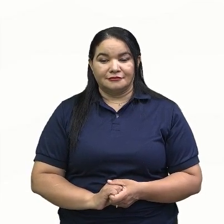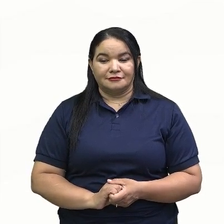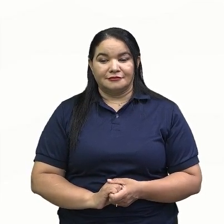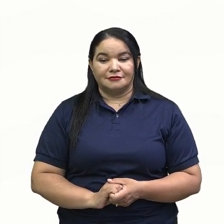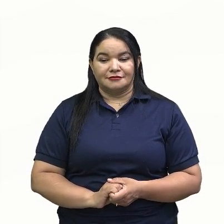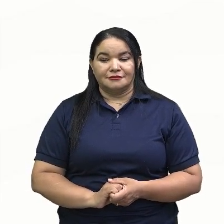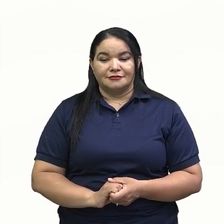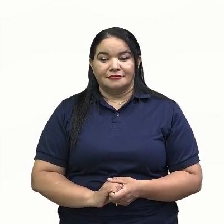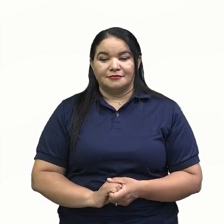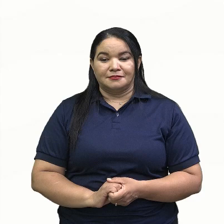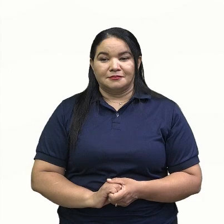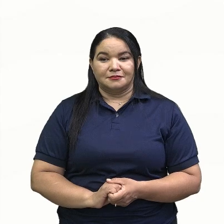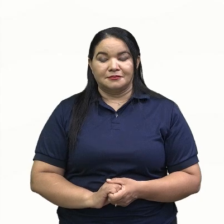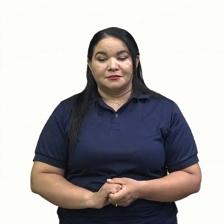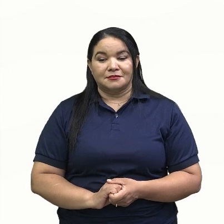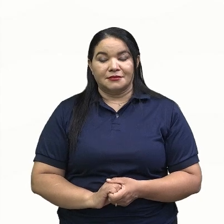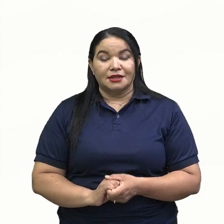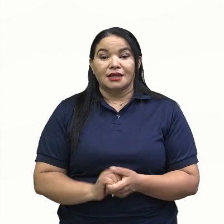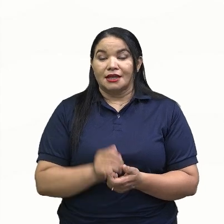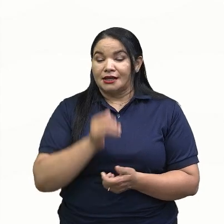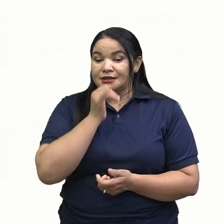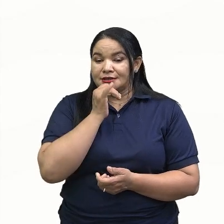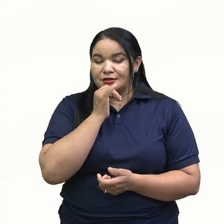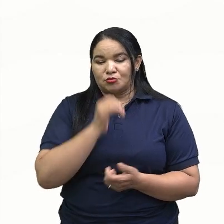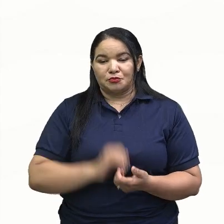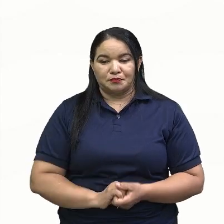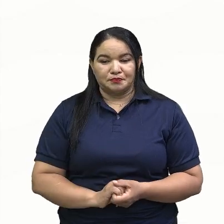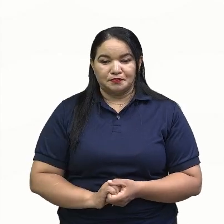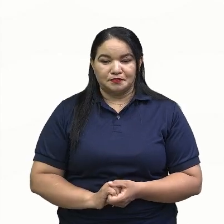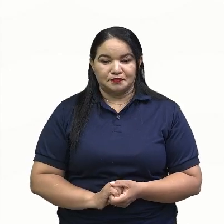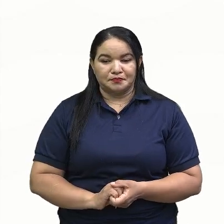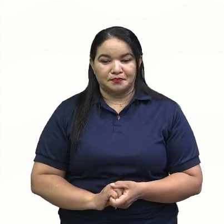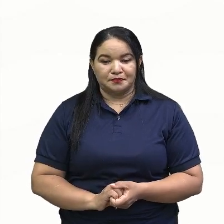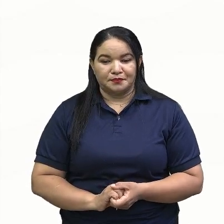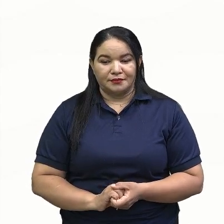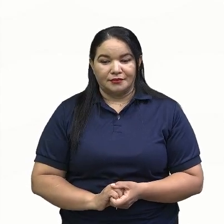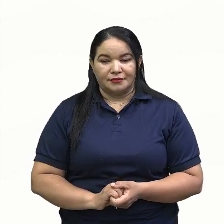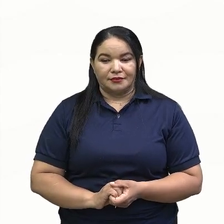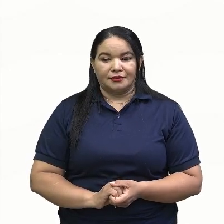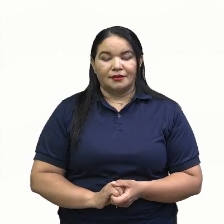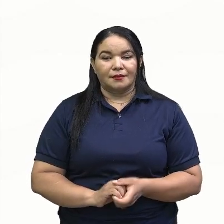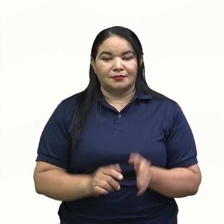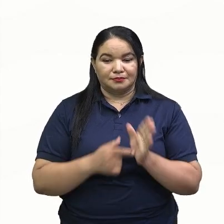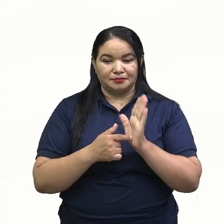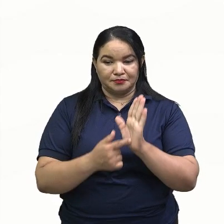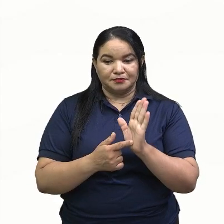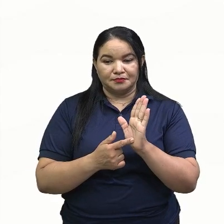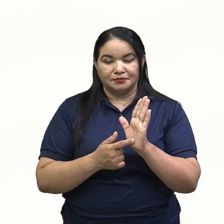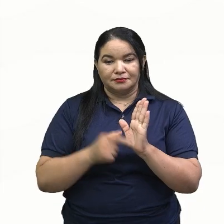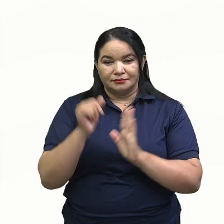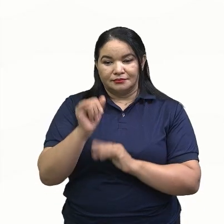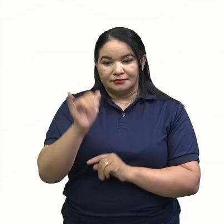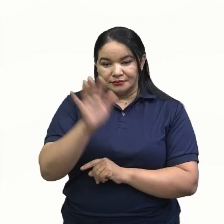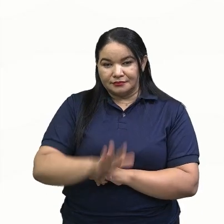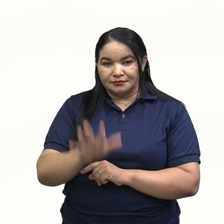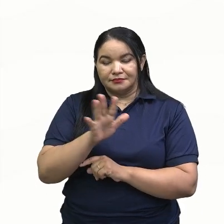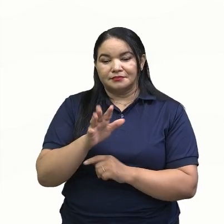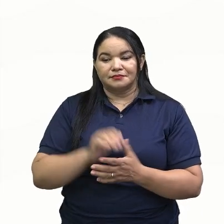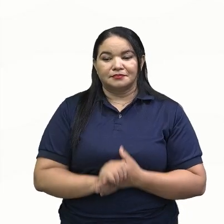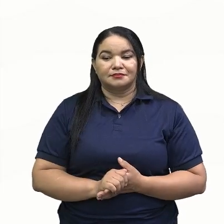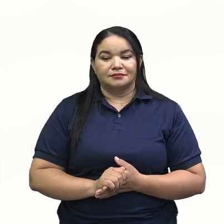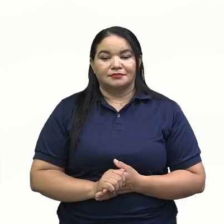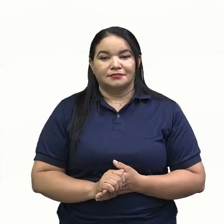energia elétrica. E o exemplo que trazemos para você é uma bateria. Transforma energia